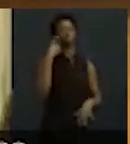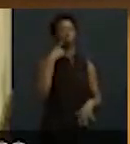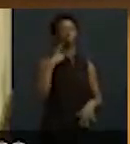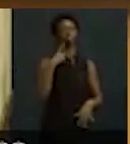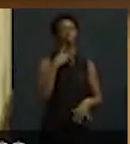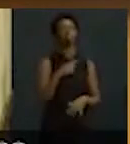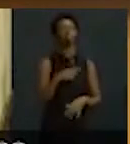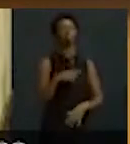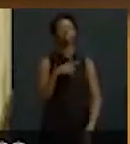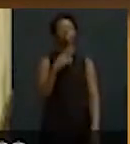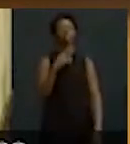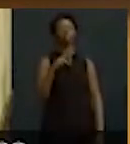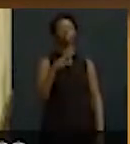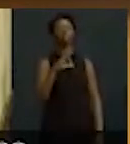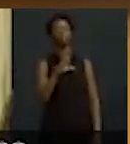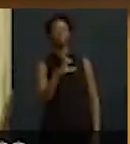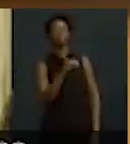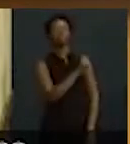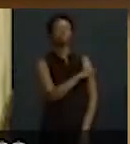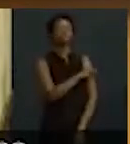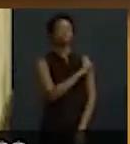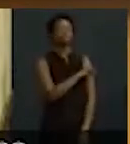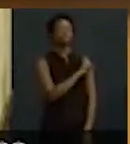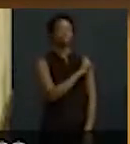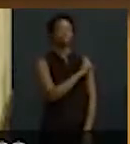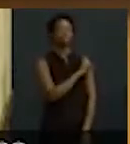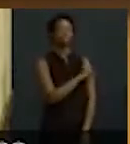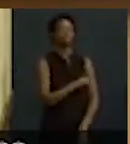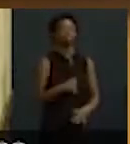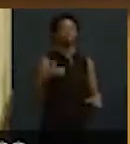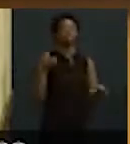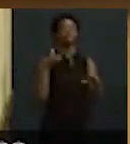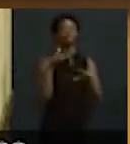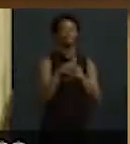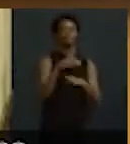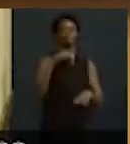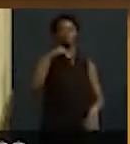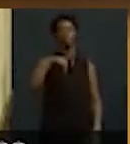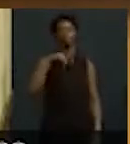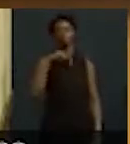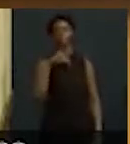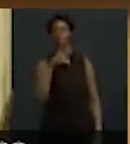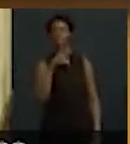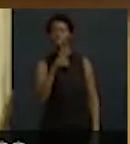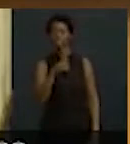Universidade Católica do Rio de Janeiro, ingressou no MPRJ em